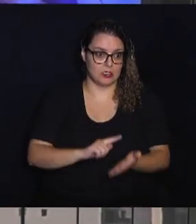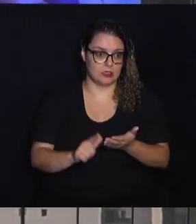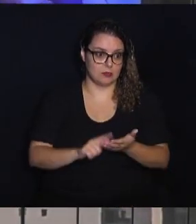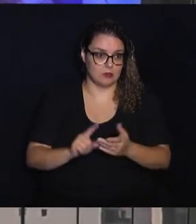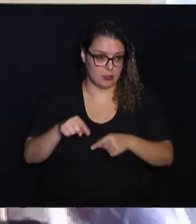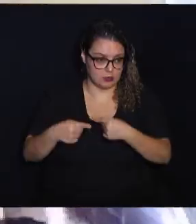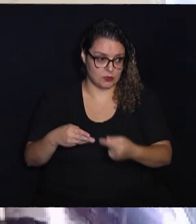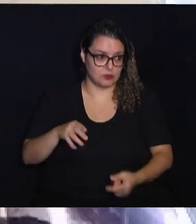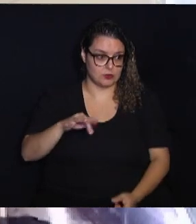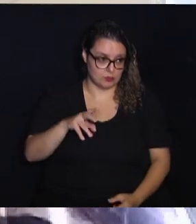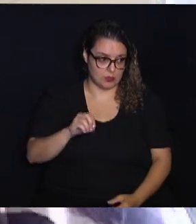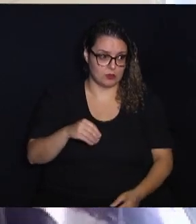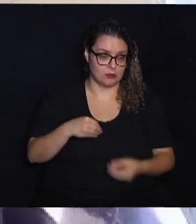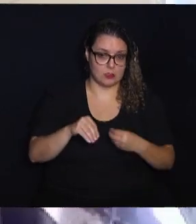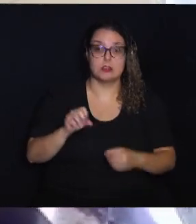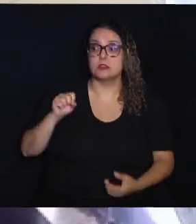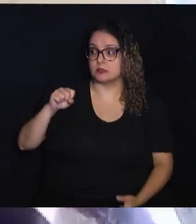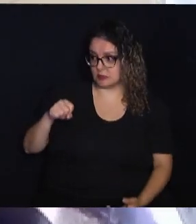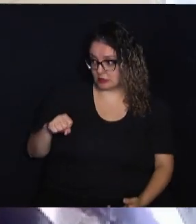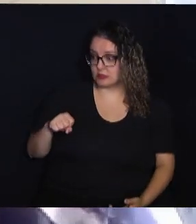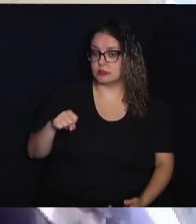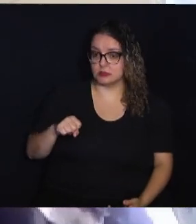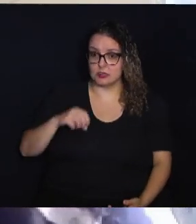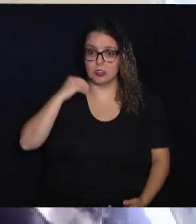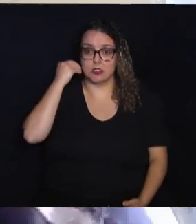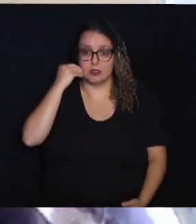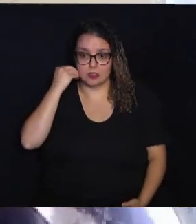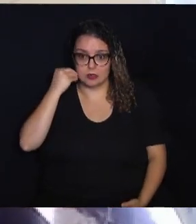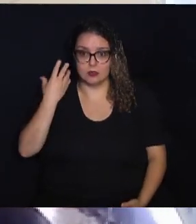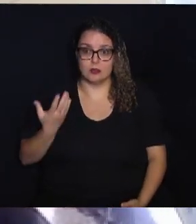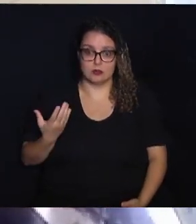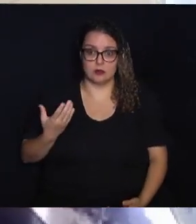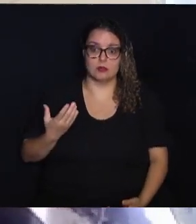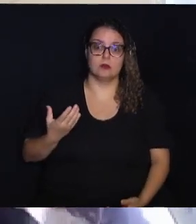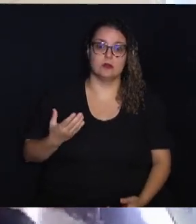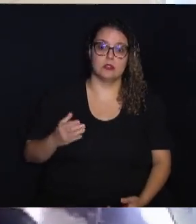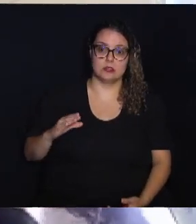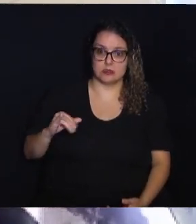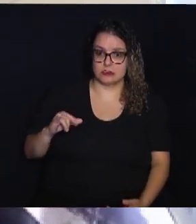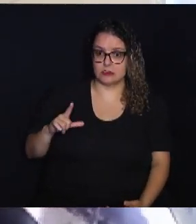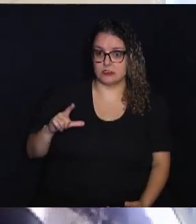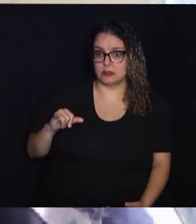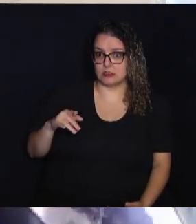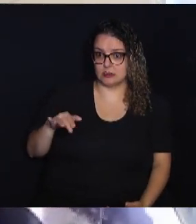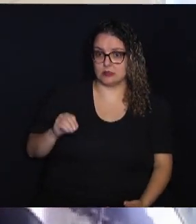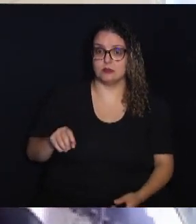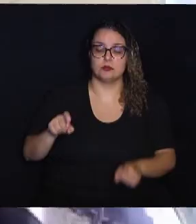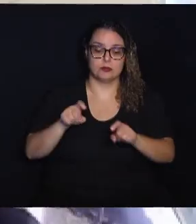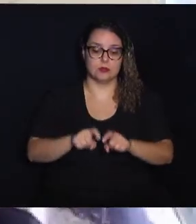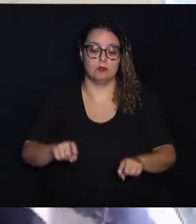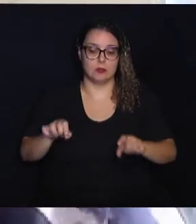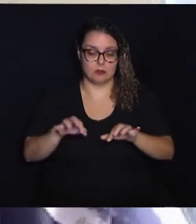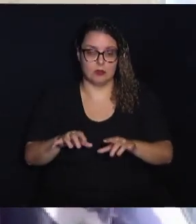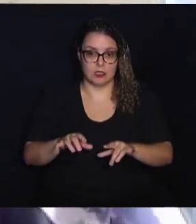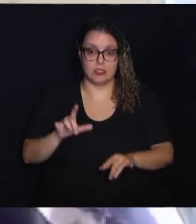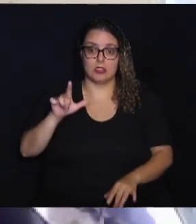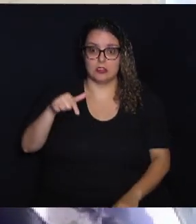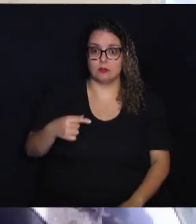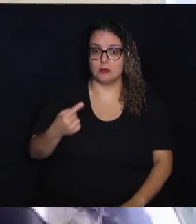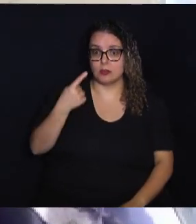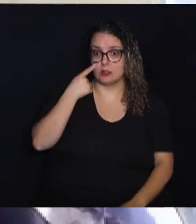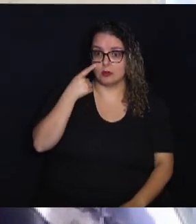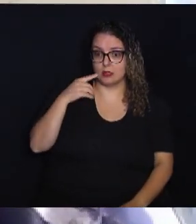Exatamente. Então, nós medimos por experimentos inicialmente em sílico, também que a gente chama, né, computacional, e